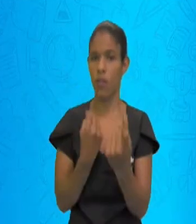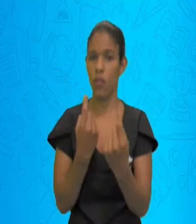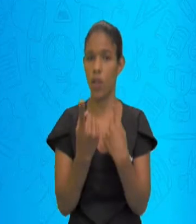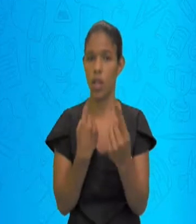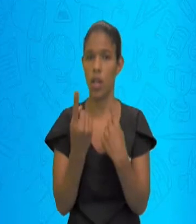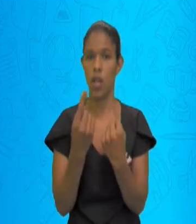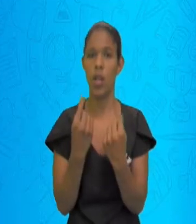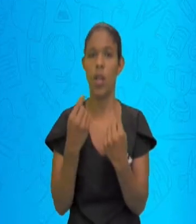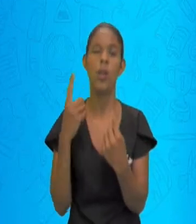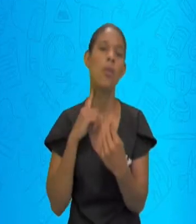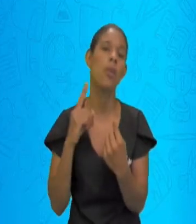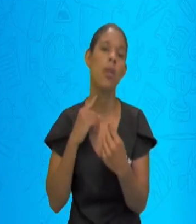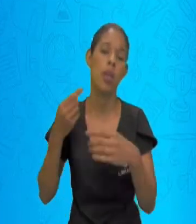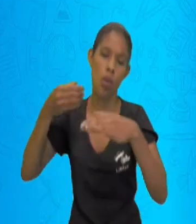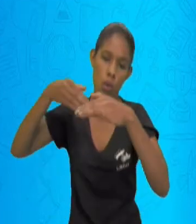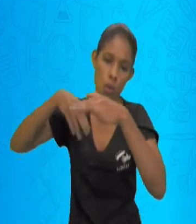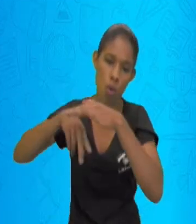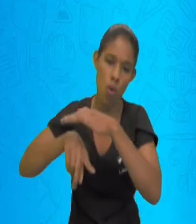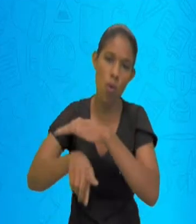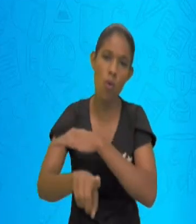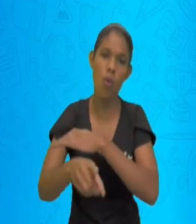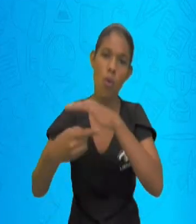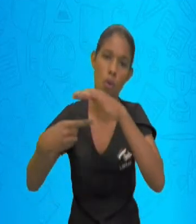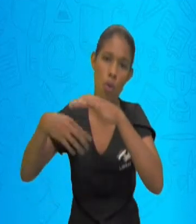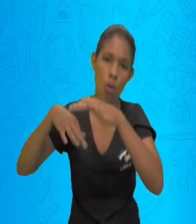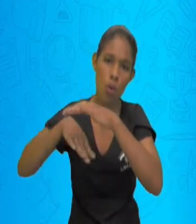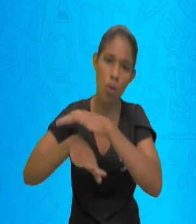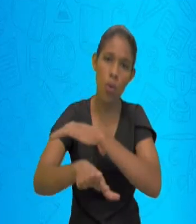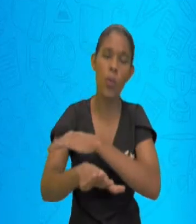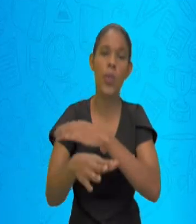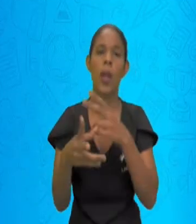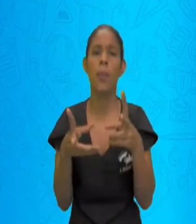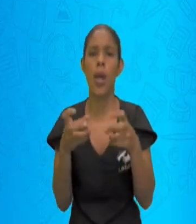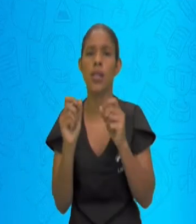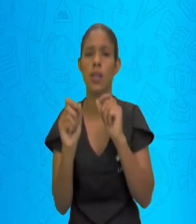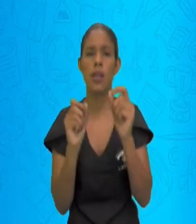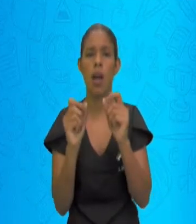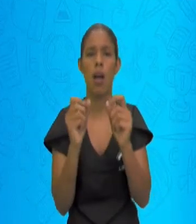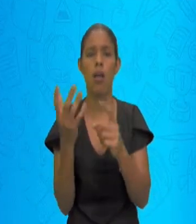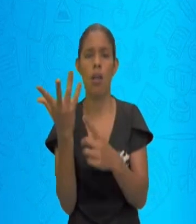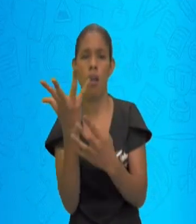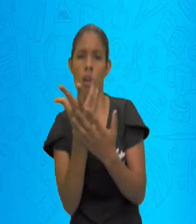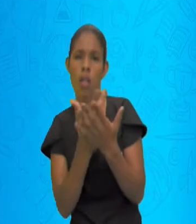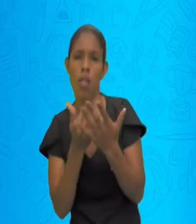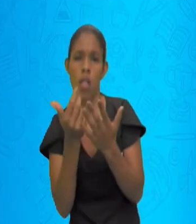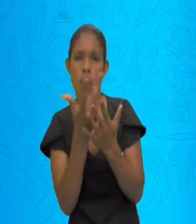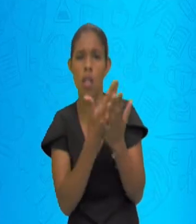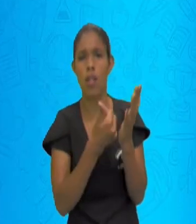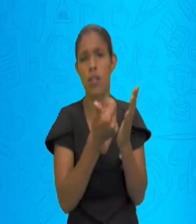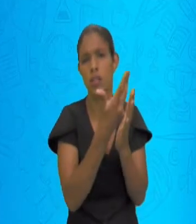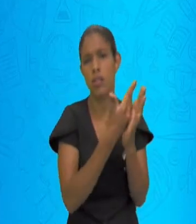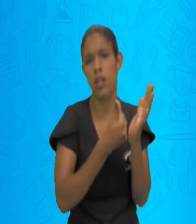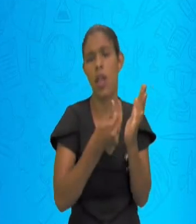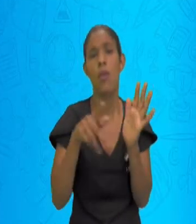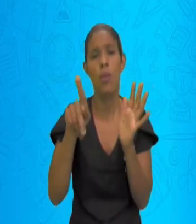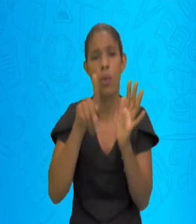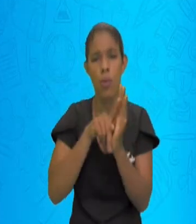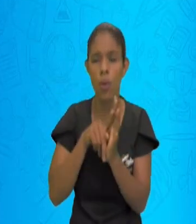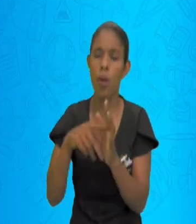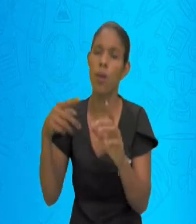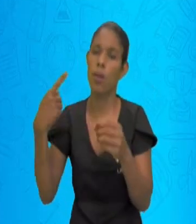figuras representativas de nossa cidade. Ou seja, então se a gente for falar de manifestações culturais e